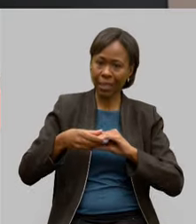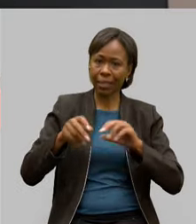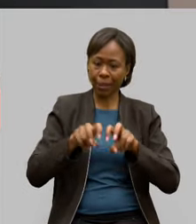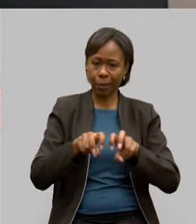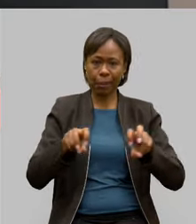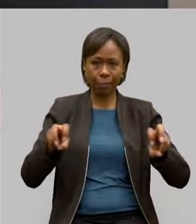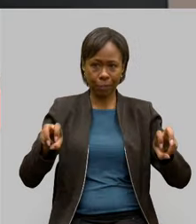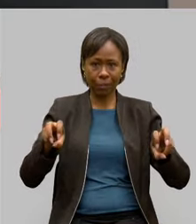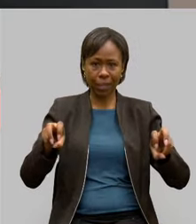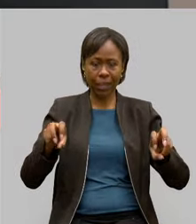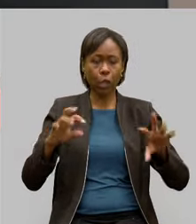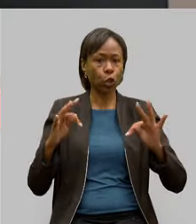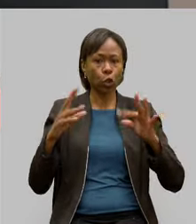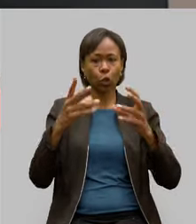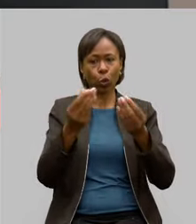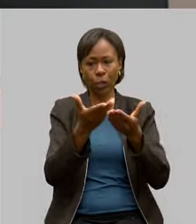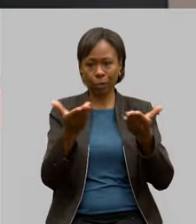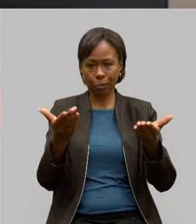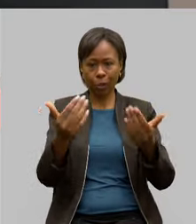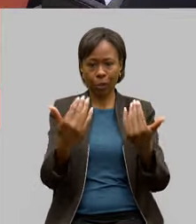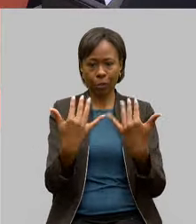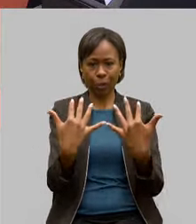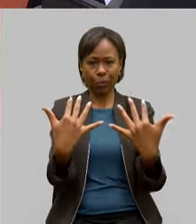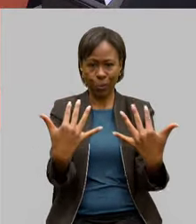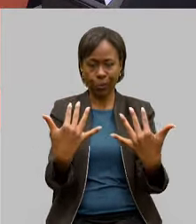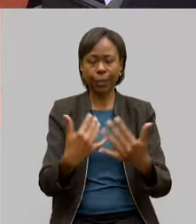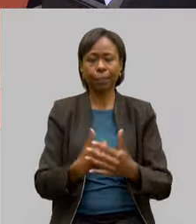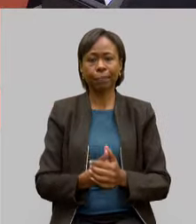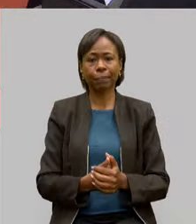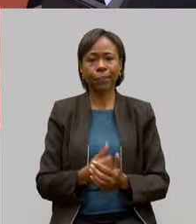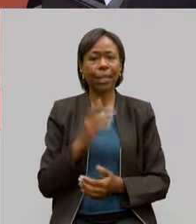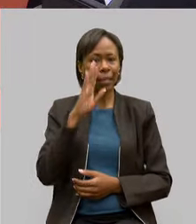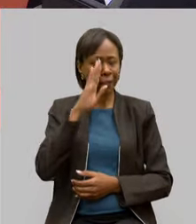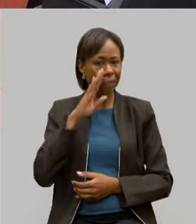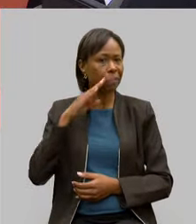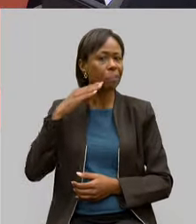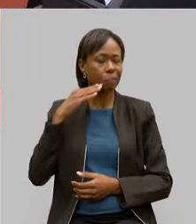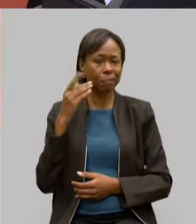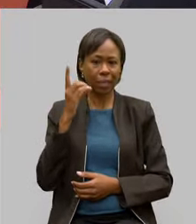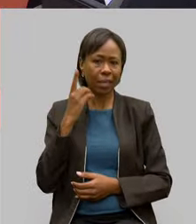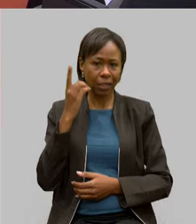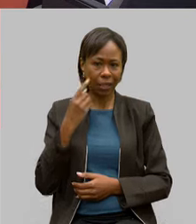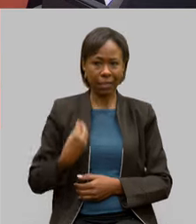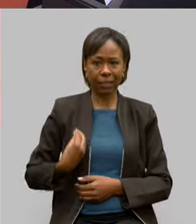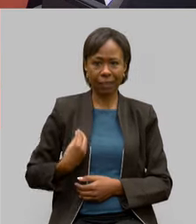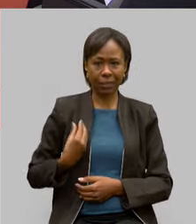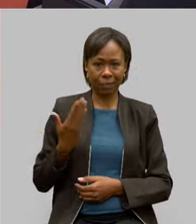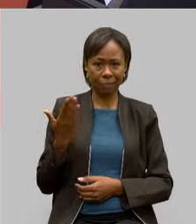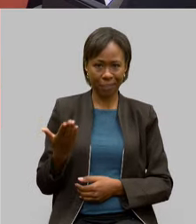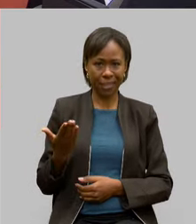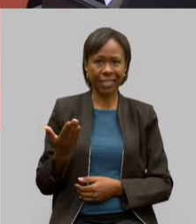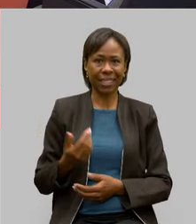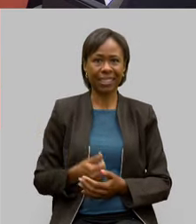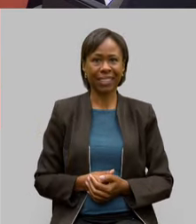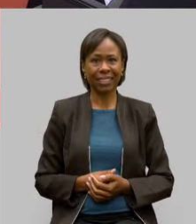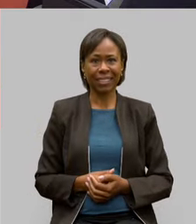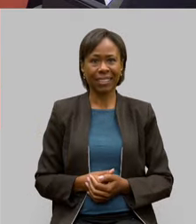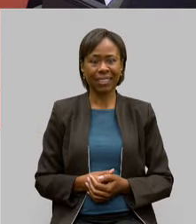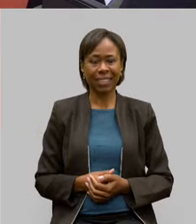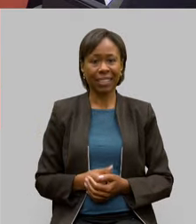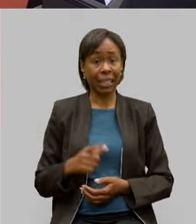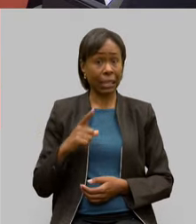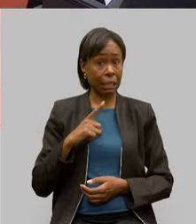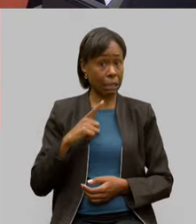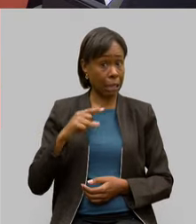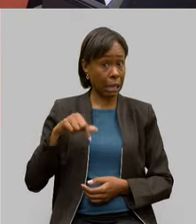todos os cidadãos e cidadãos presentes na figura da deputada Beatriz Serqueira por est aqui né segurando esse como se diz aqui em Minas né o